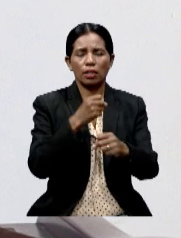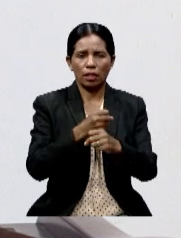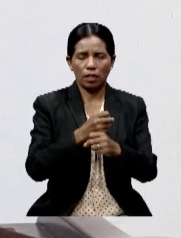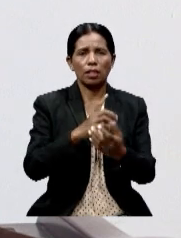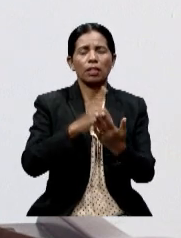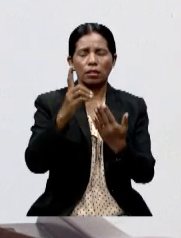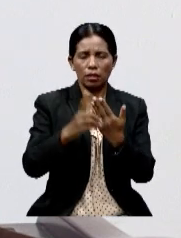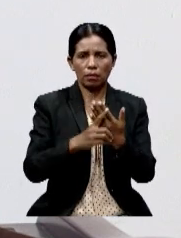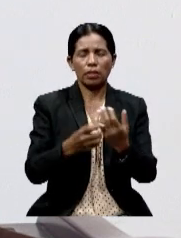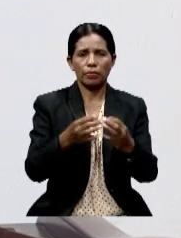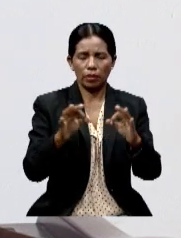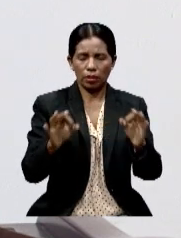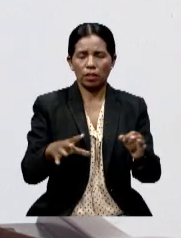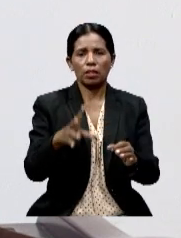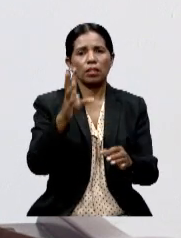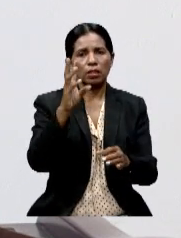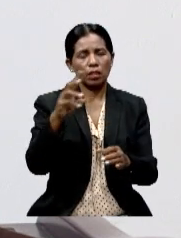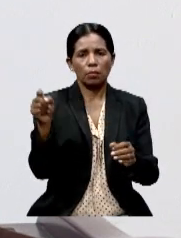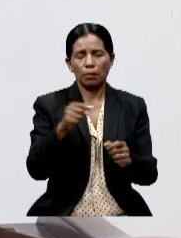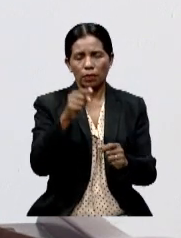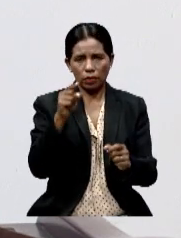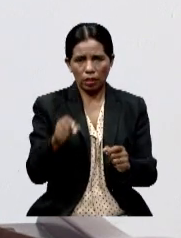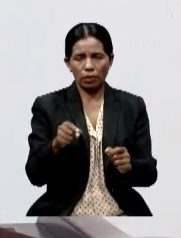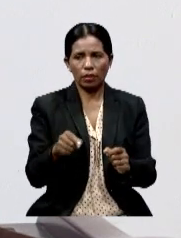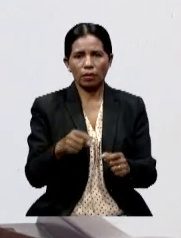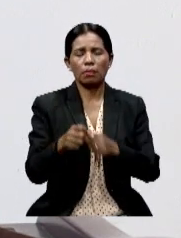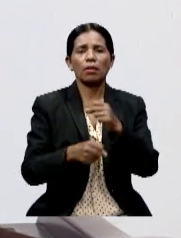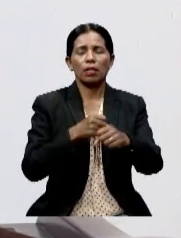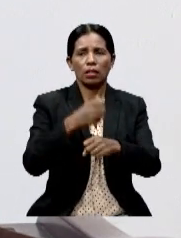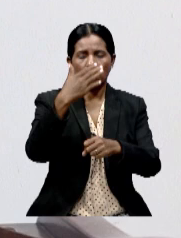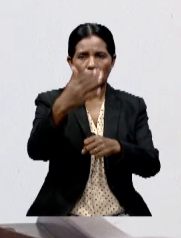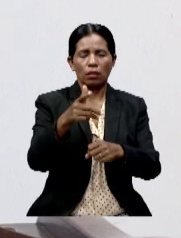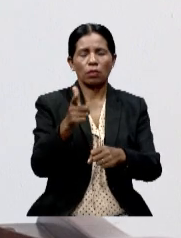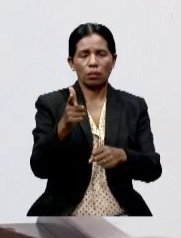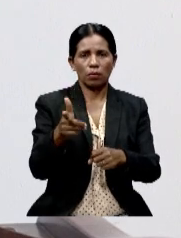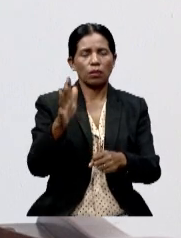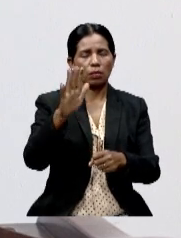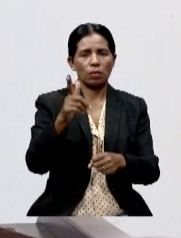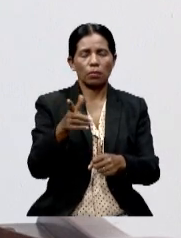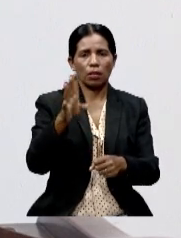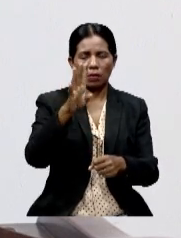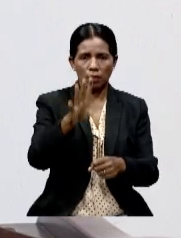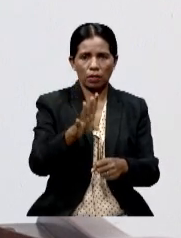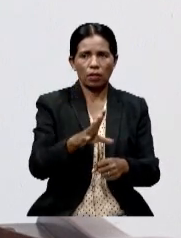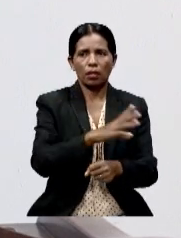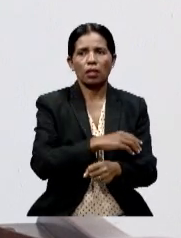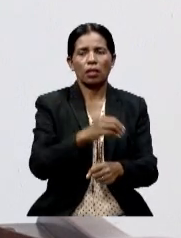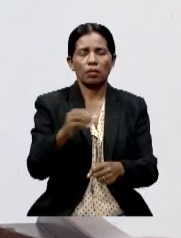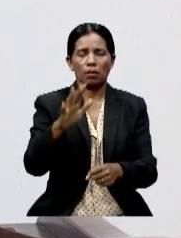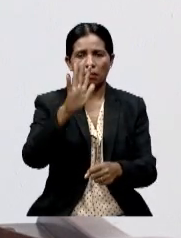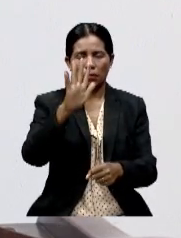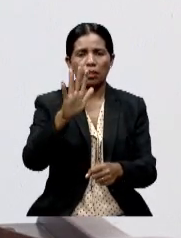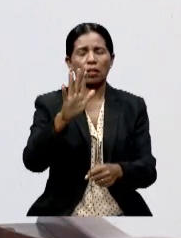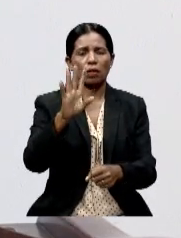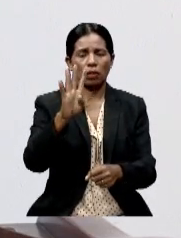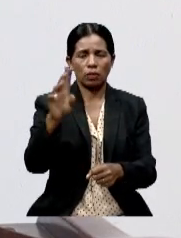a 7%, a 6% antes, né? E bati na UE em 24, 25, a minha projeção é né, por volta de 4%.